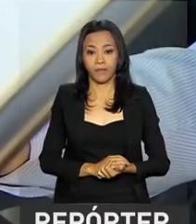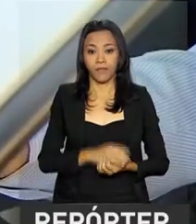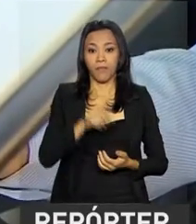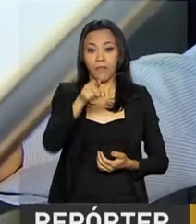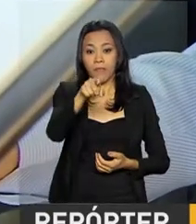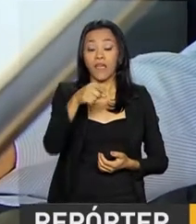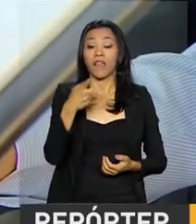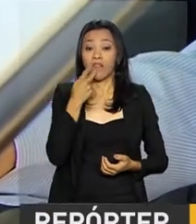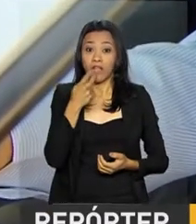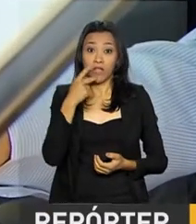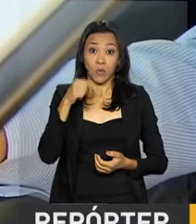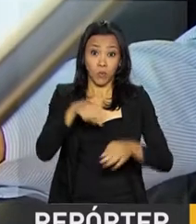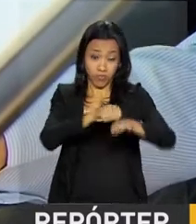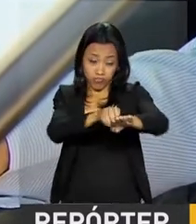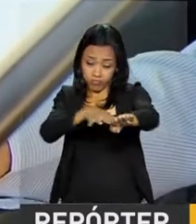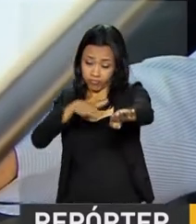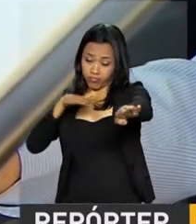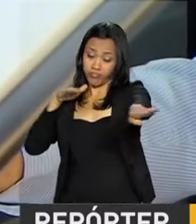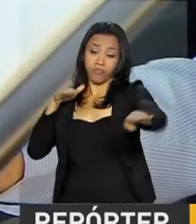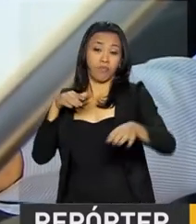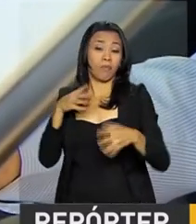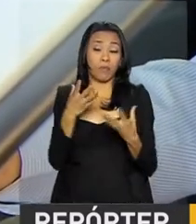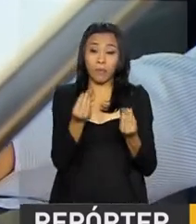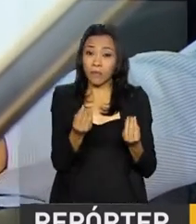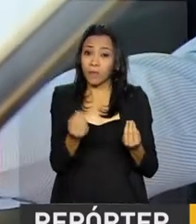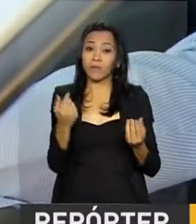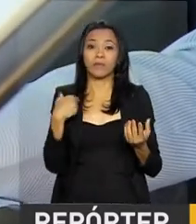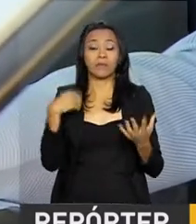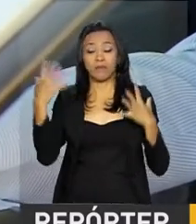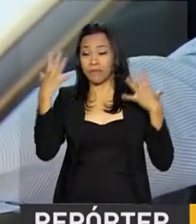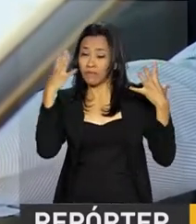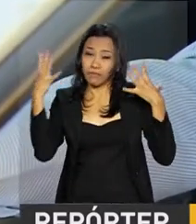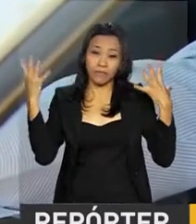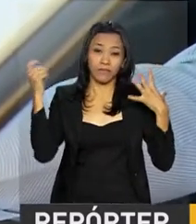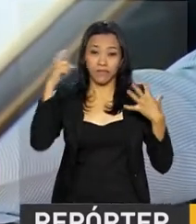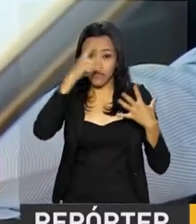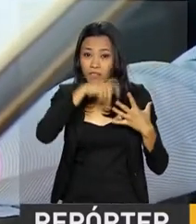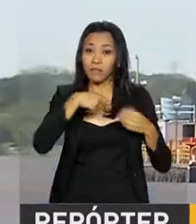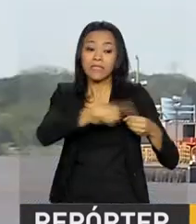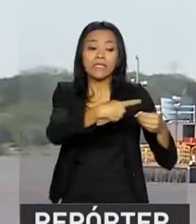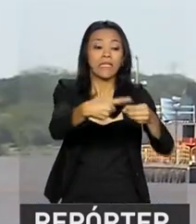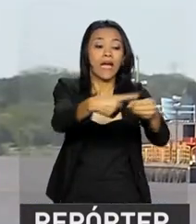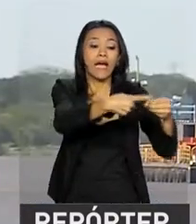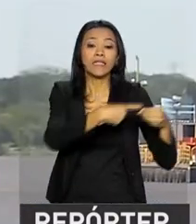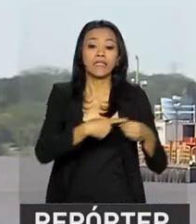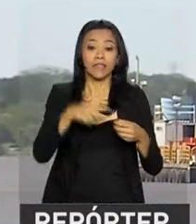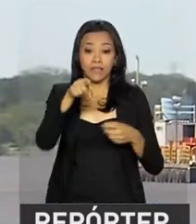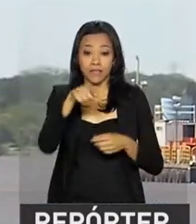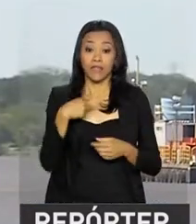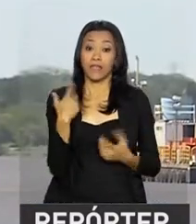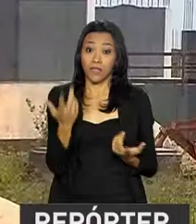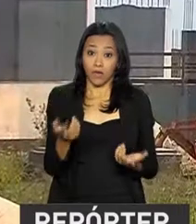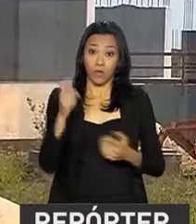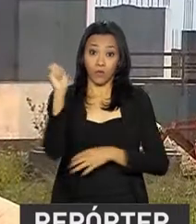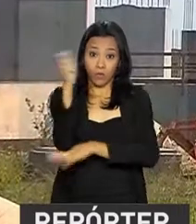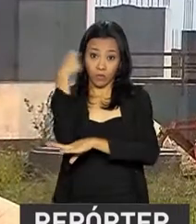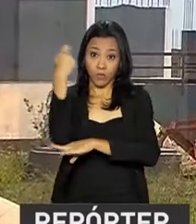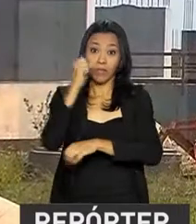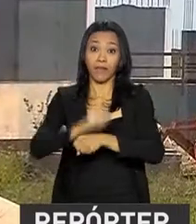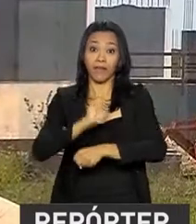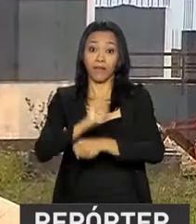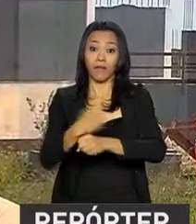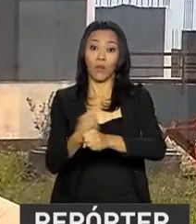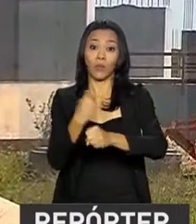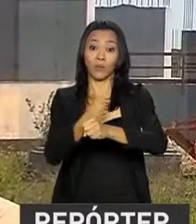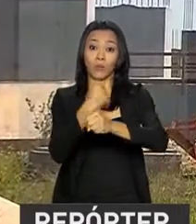Congestionamento muito grande, transtorno para a população ao redor aqui, as cidades vizinhas. Muito aguardada pelos gaúchos, a segunda